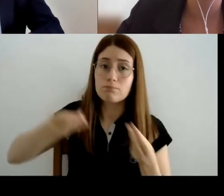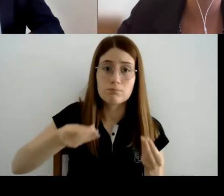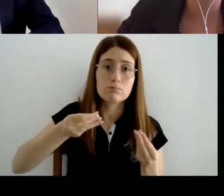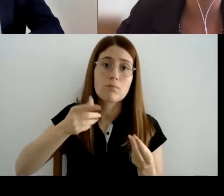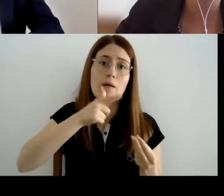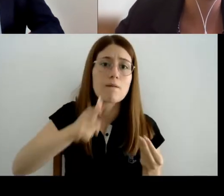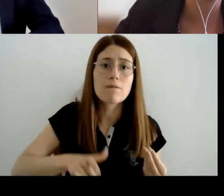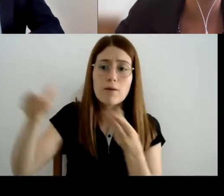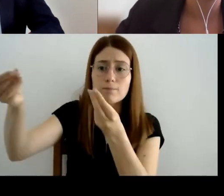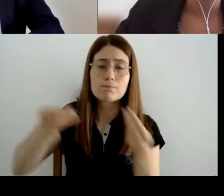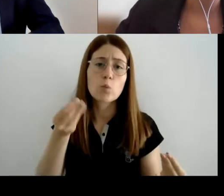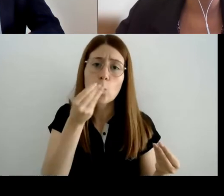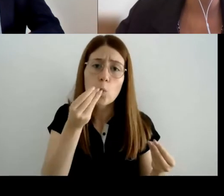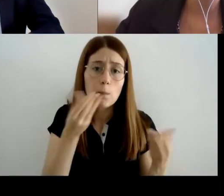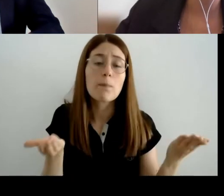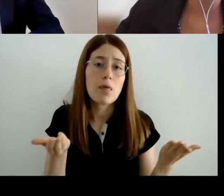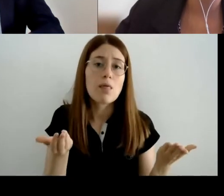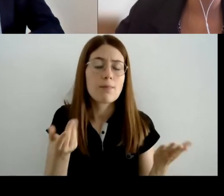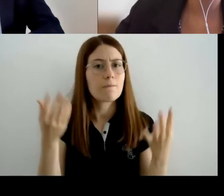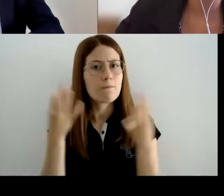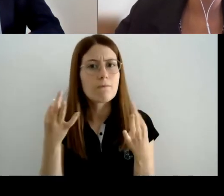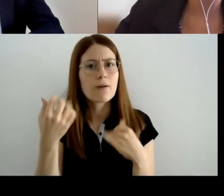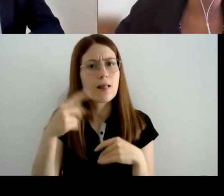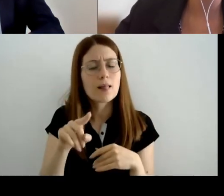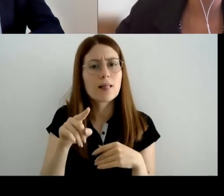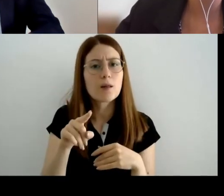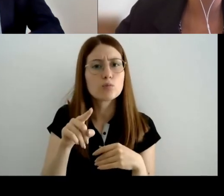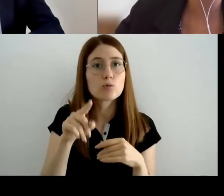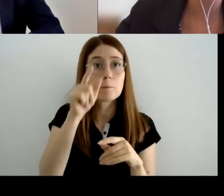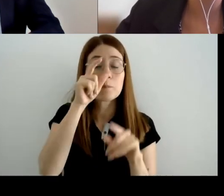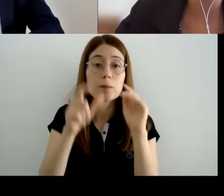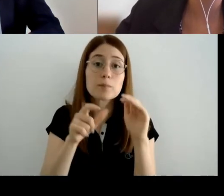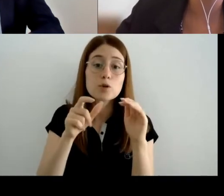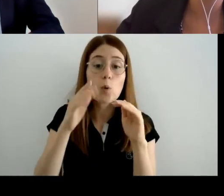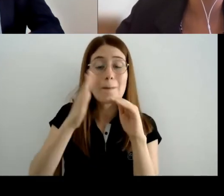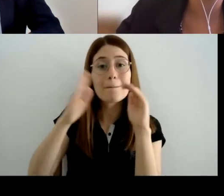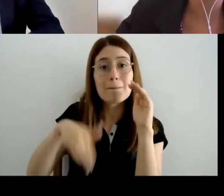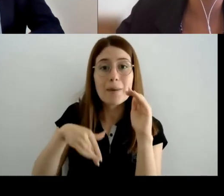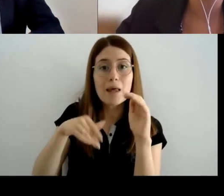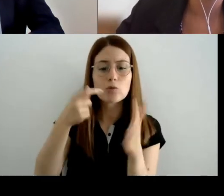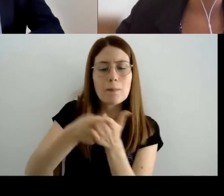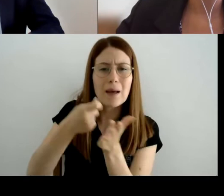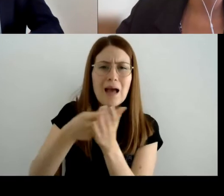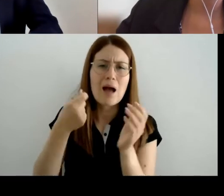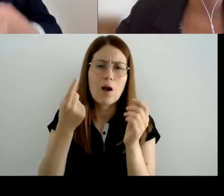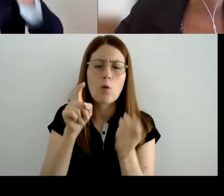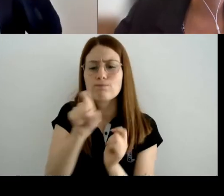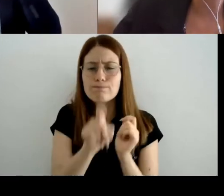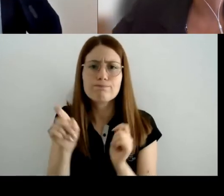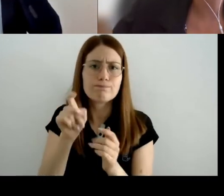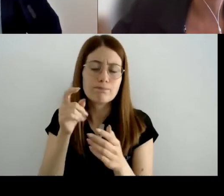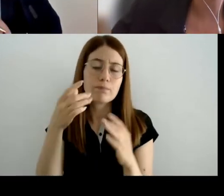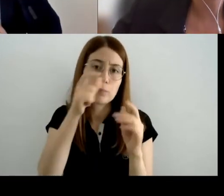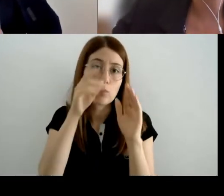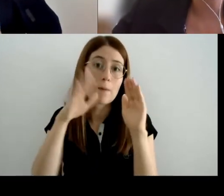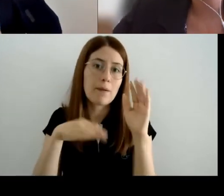ou trazer a refeição. Temos efetivamente menos pessoas a registrar os pedidos e a fazer pagamentos. Isto